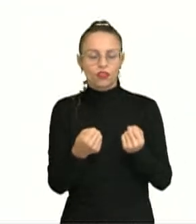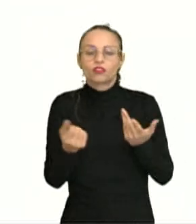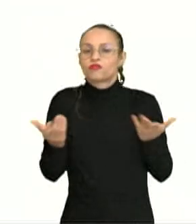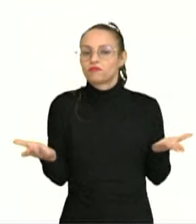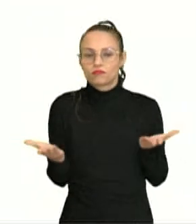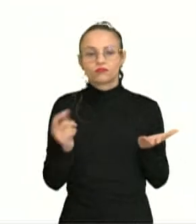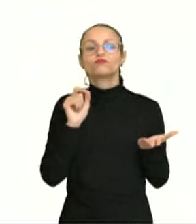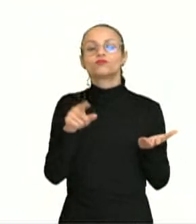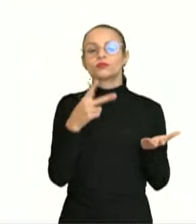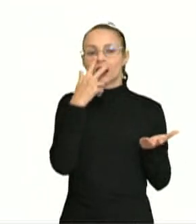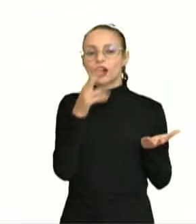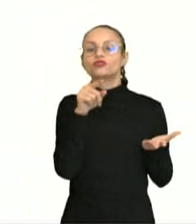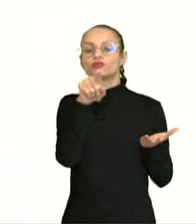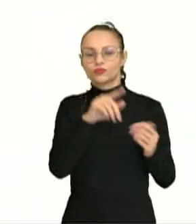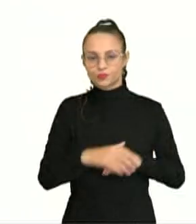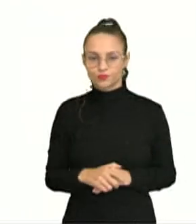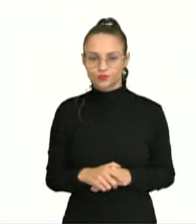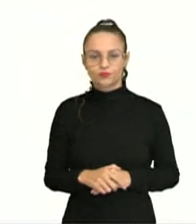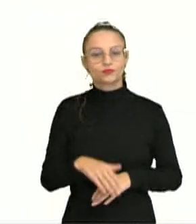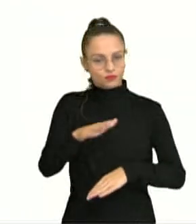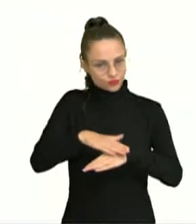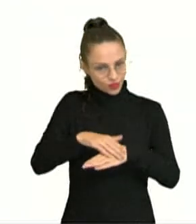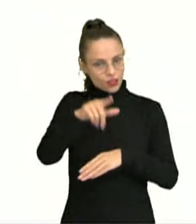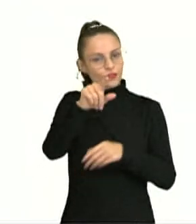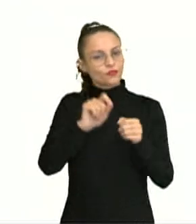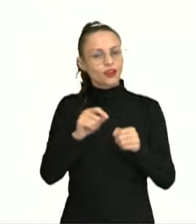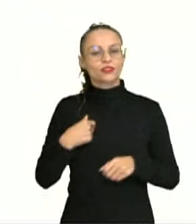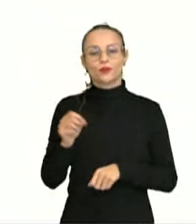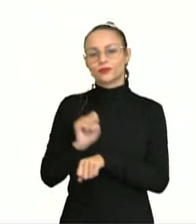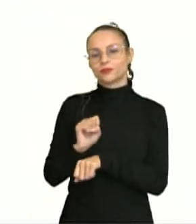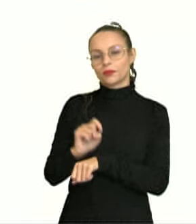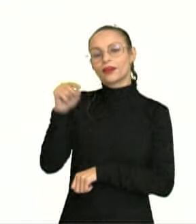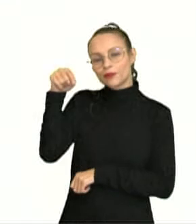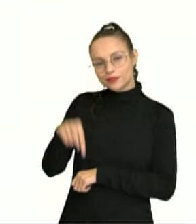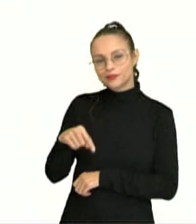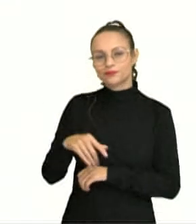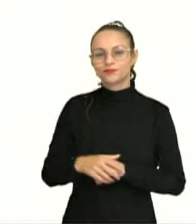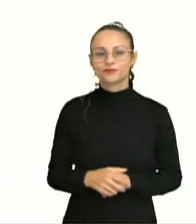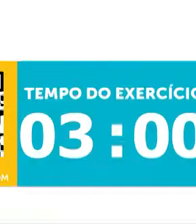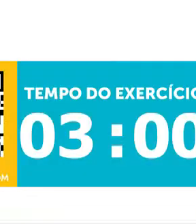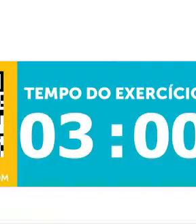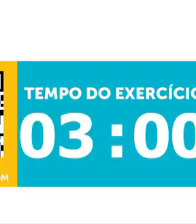O que você acha? Faz aí, estou te aguardando aqui.